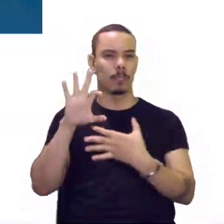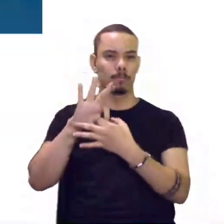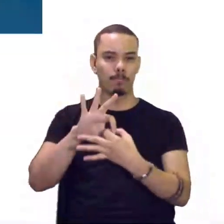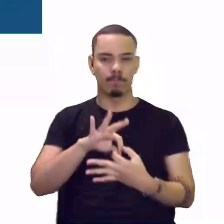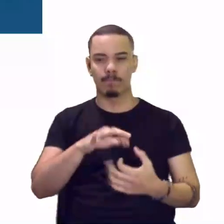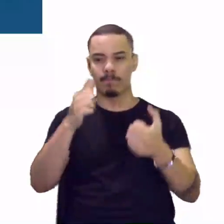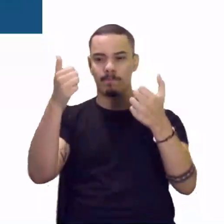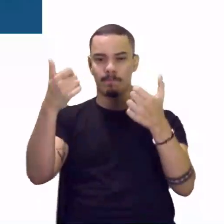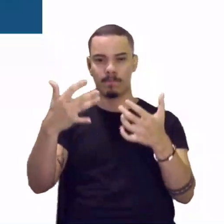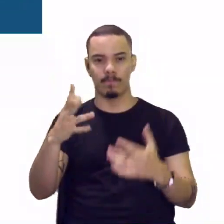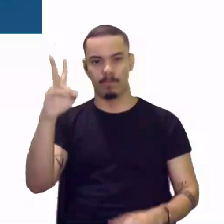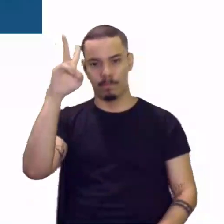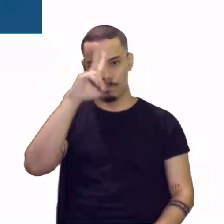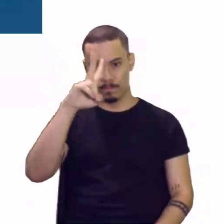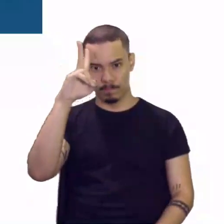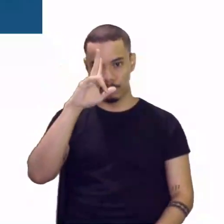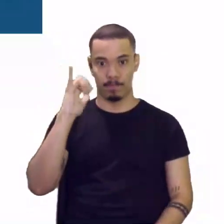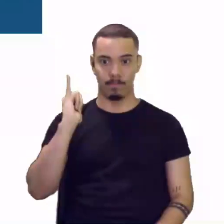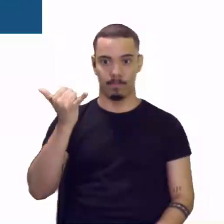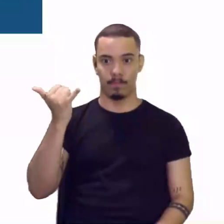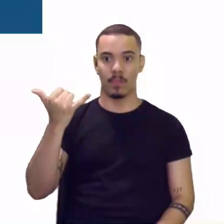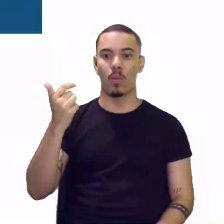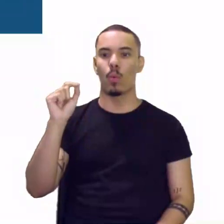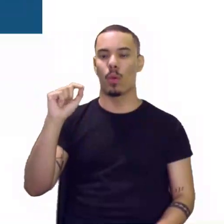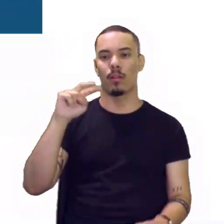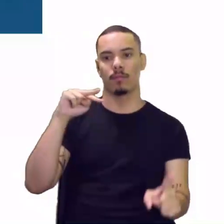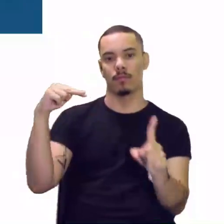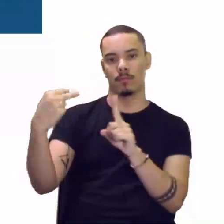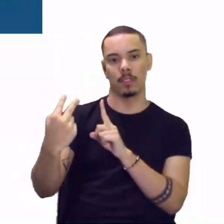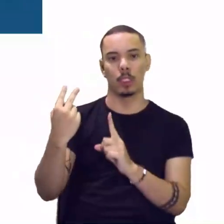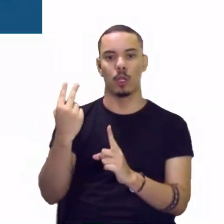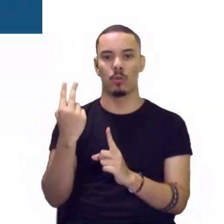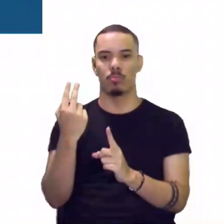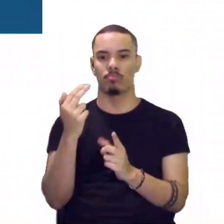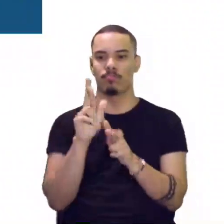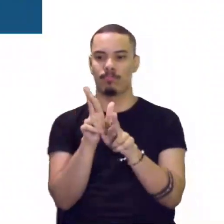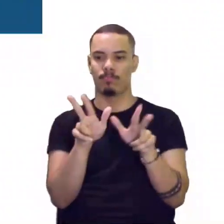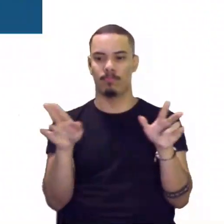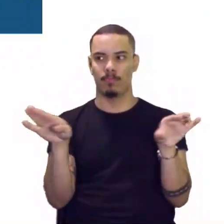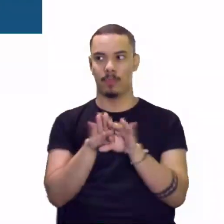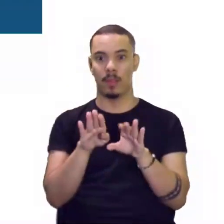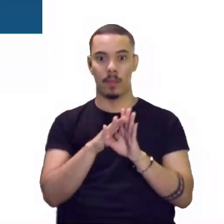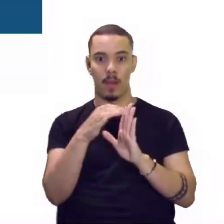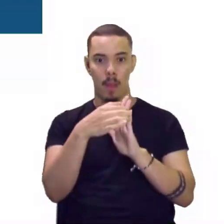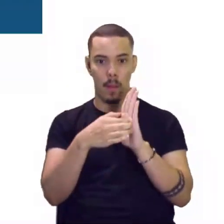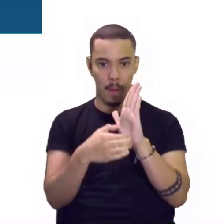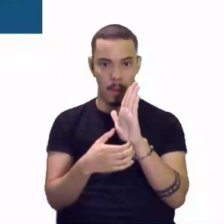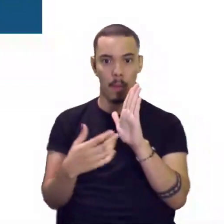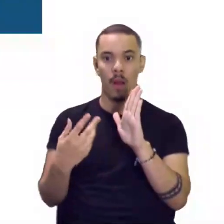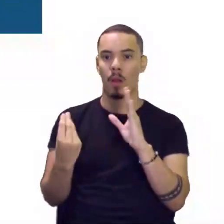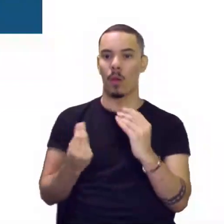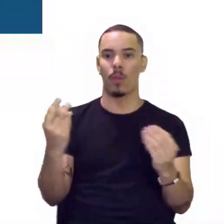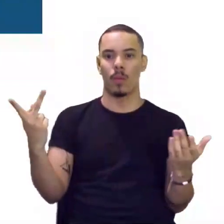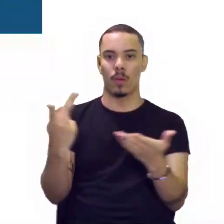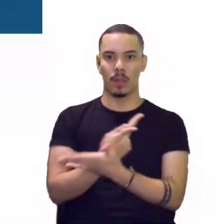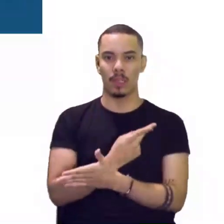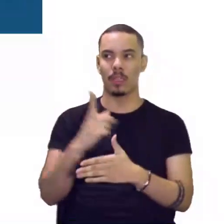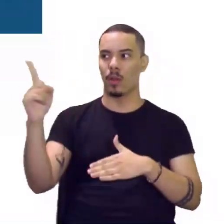e relativizando visões dualistas, civilização, barbárie,